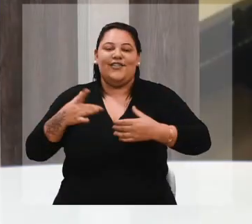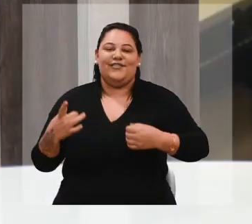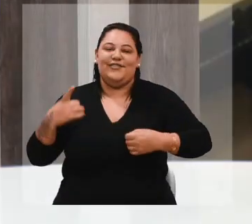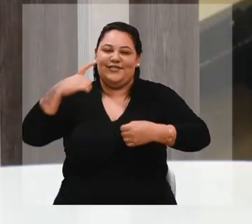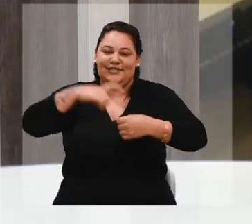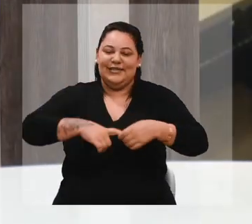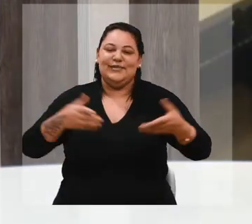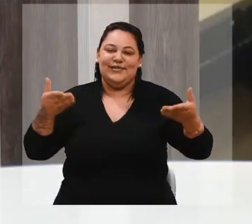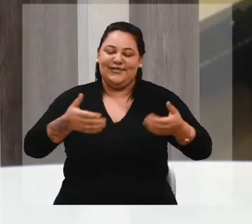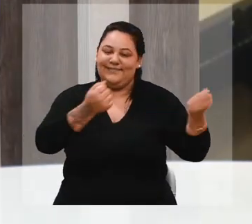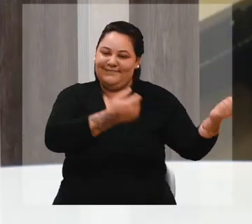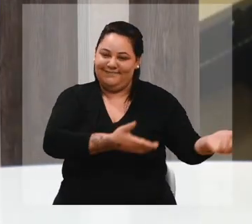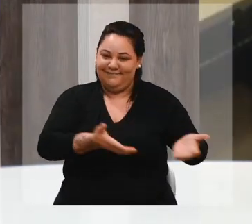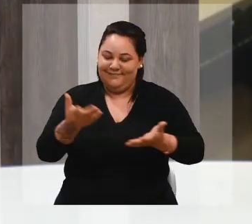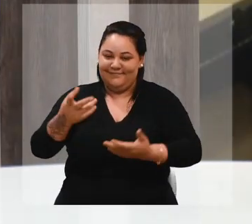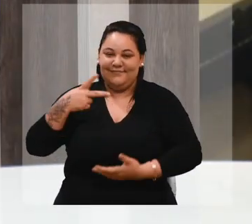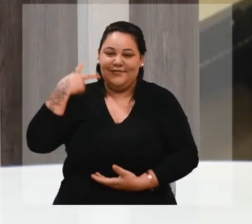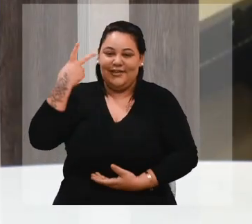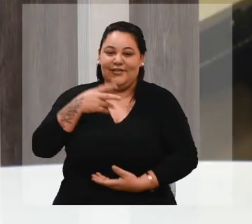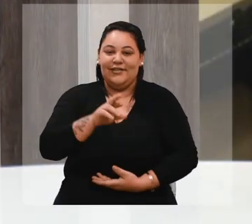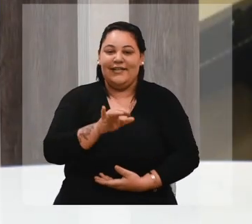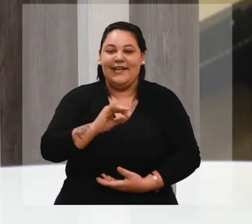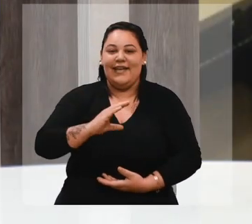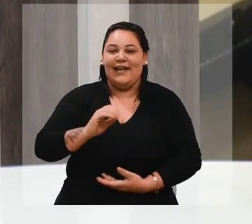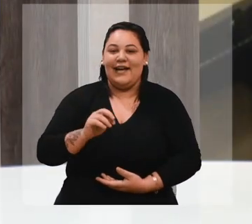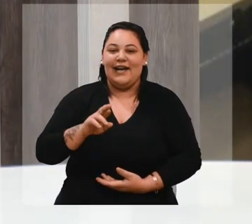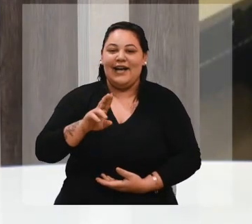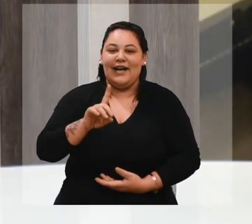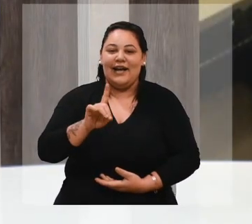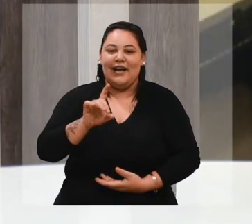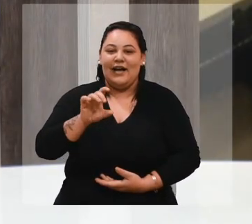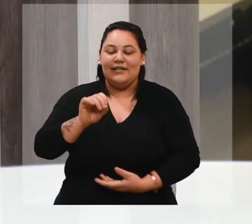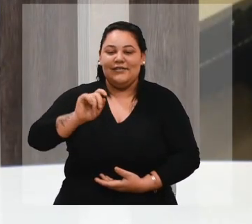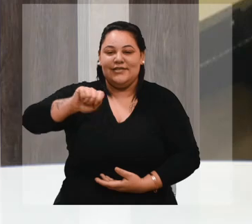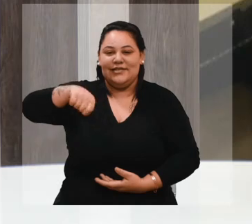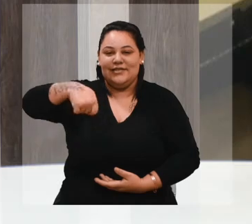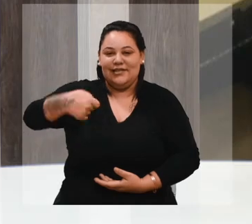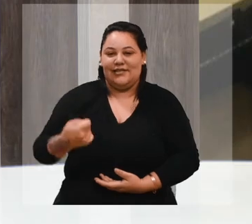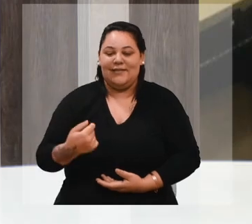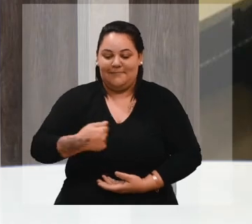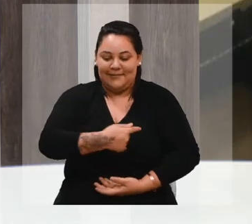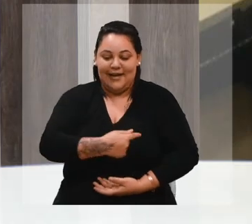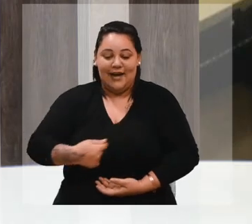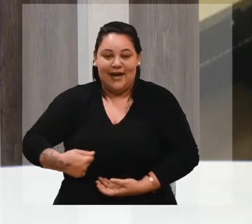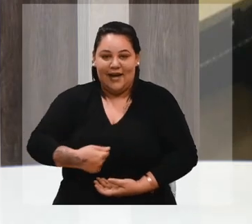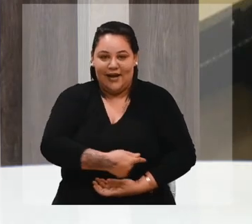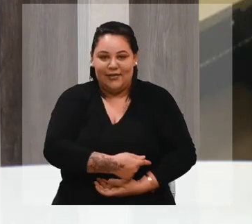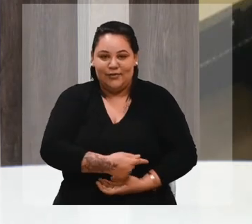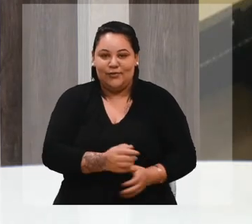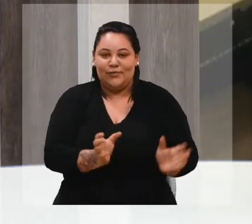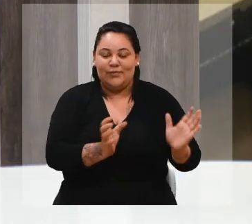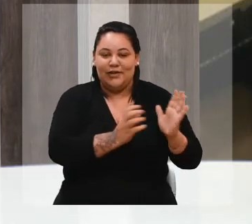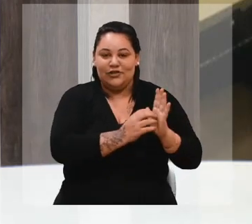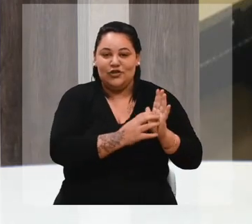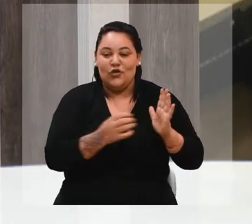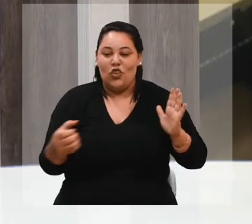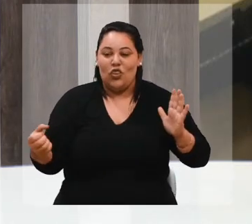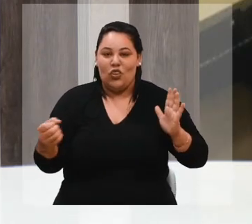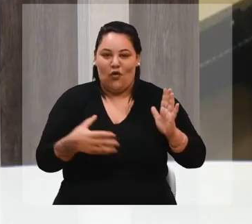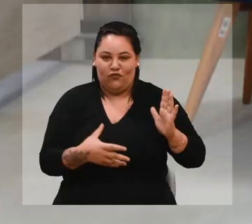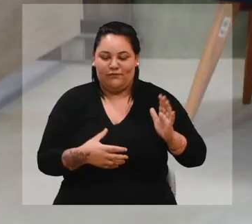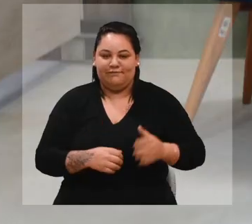Estamos de volta hoje recebendo o vereador Ricardo Zanquim, do Novo, professor Zanquim, como o senhor é